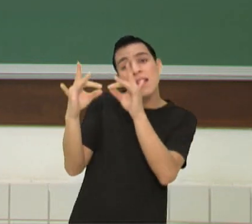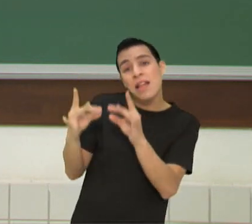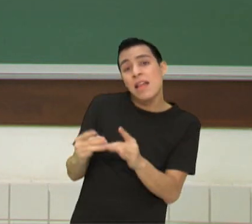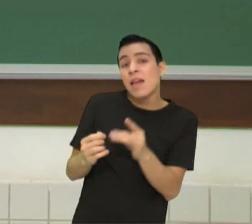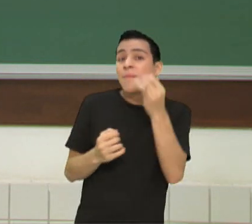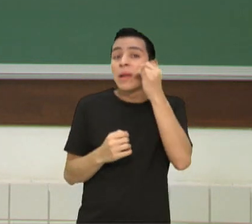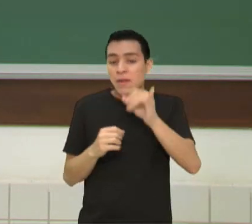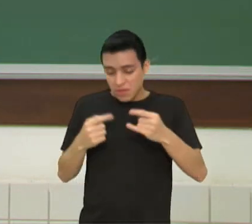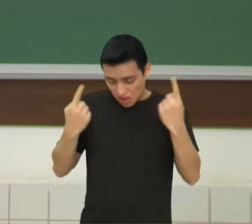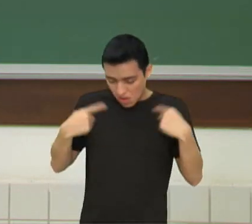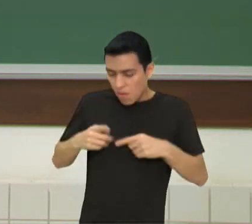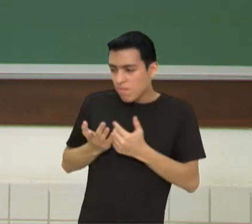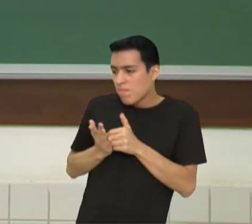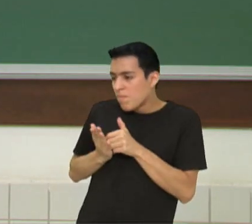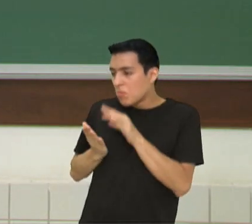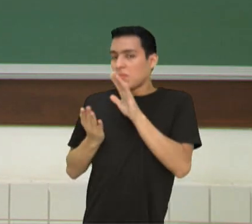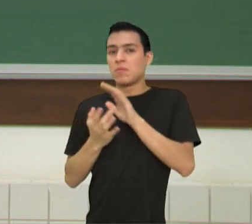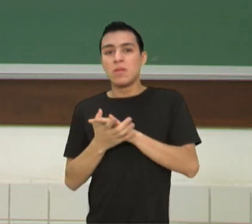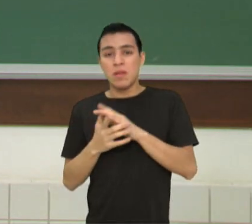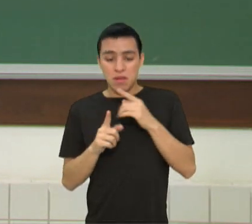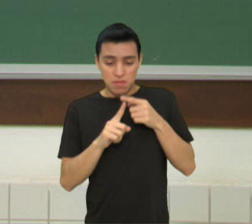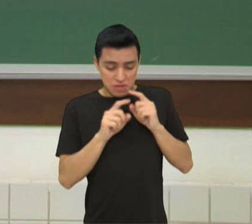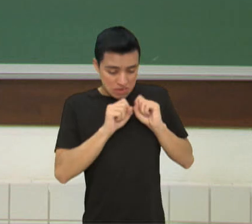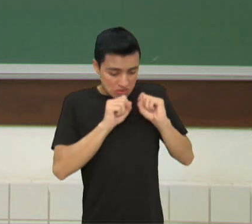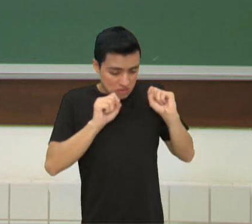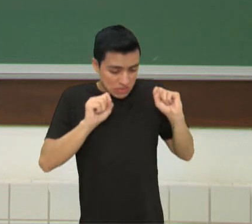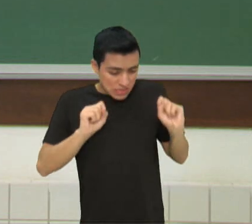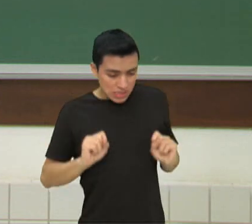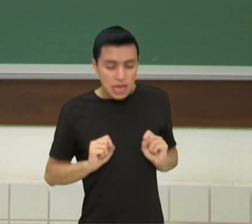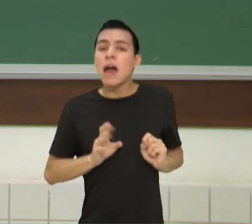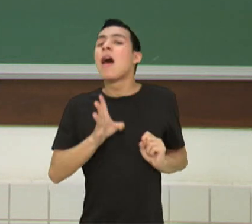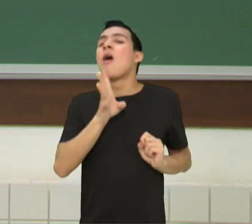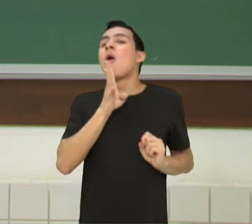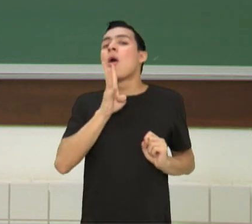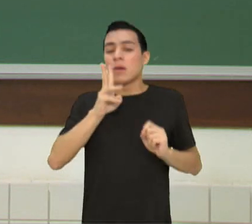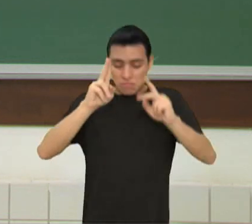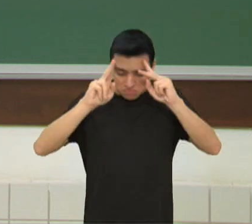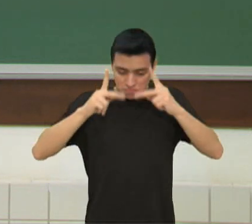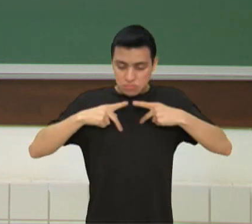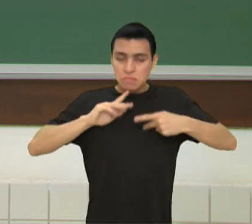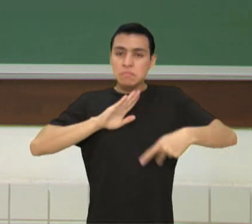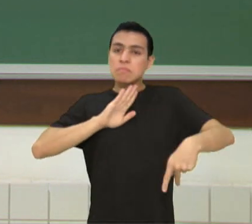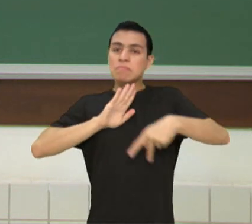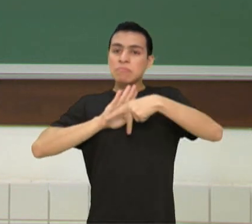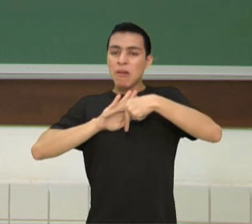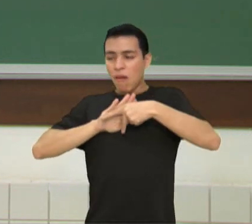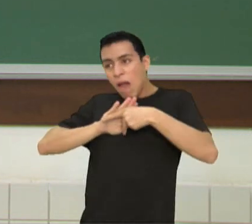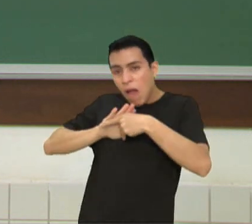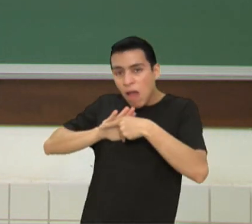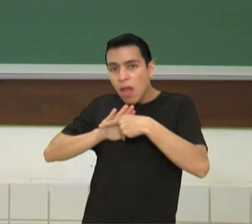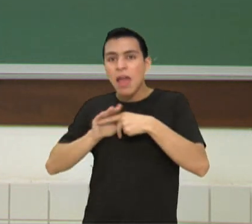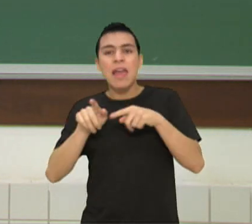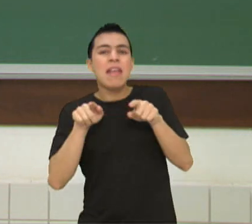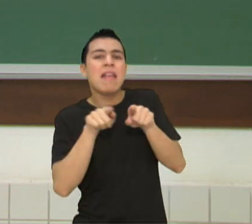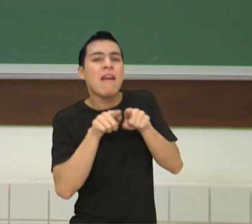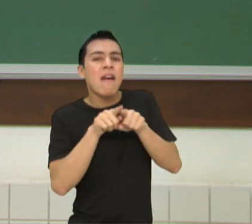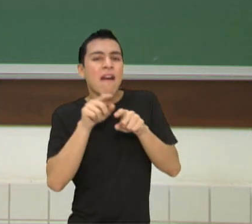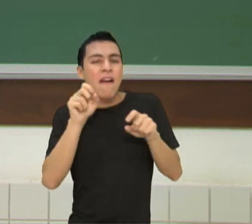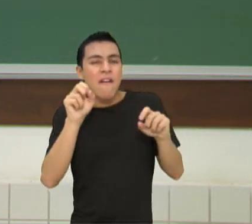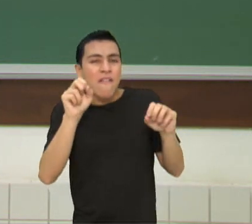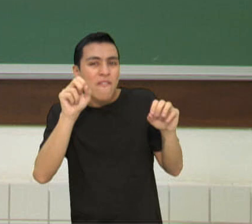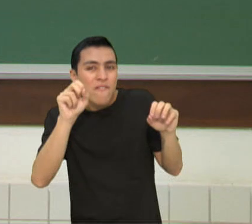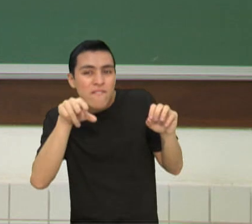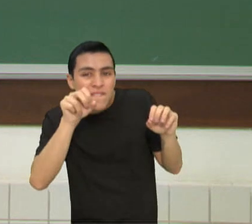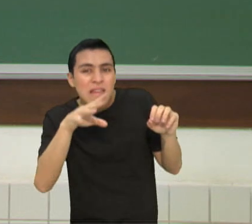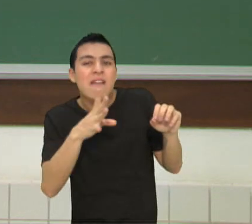para evitar a rejeição, porque o meu sistema imunológico sabe o que faz parte do meu corpo. O vírus sabe que célula ele deve se